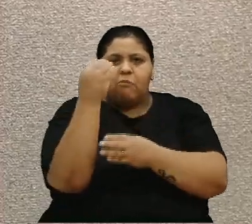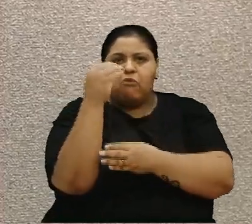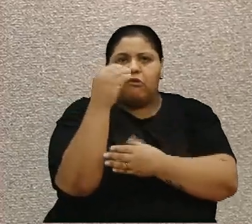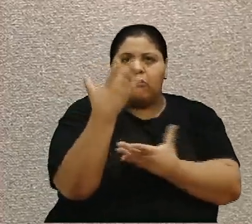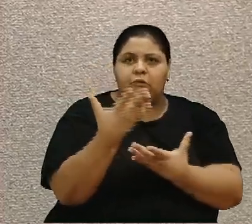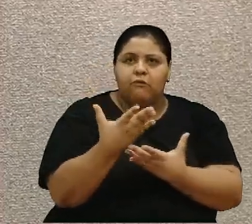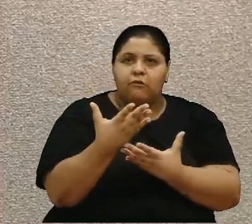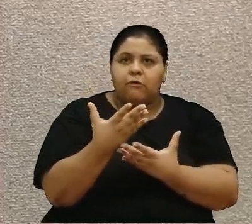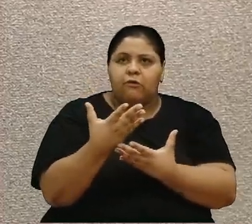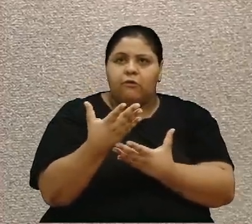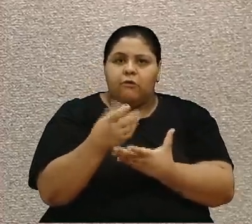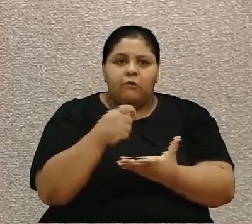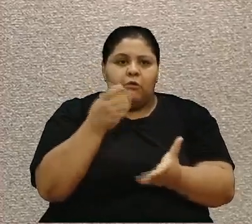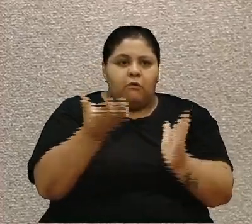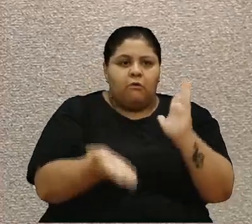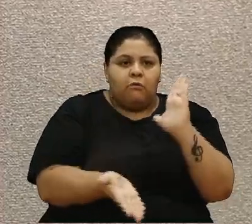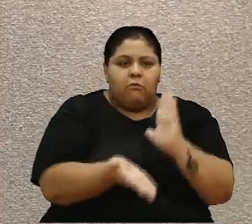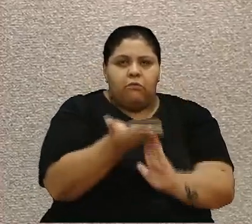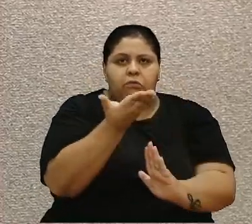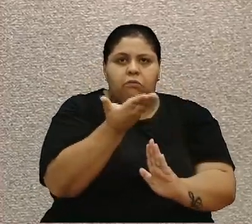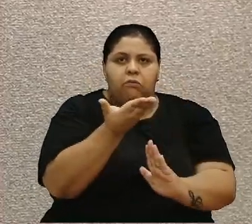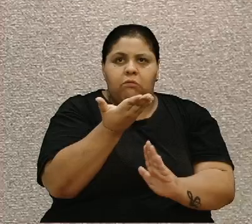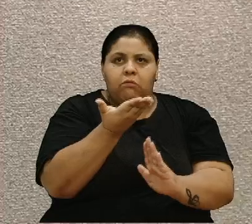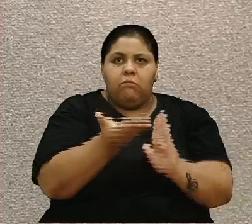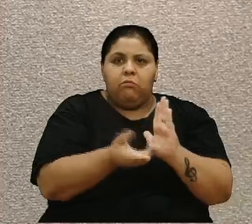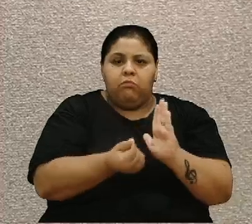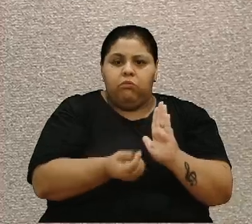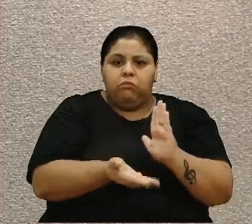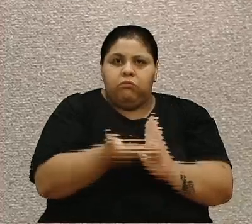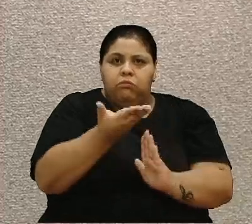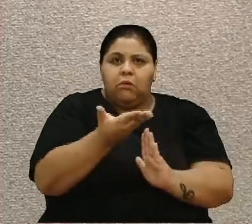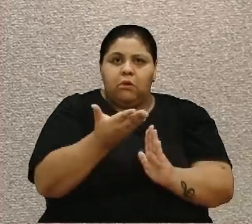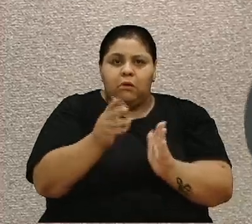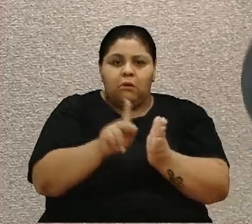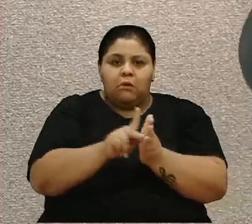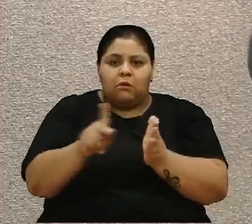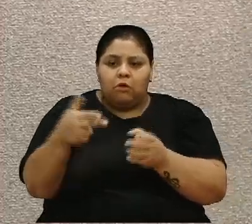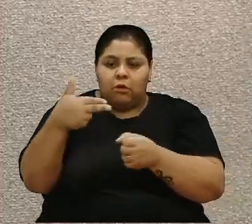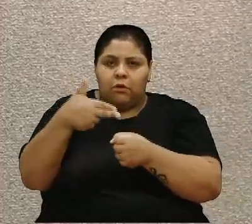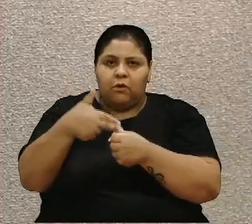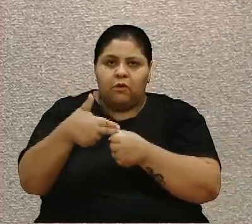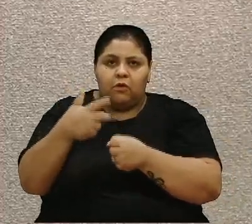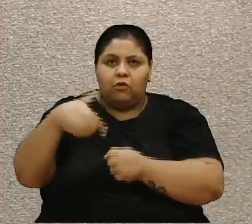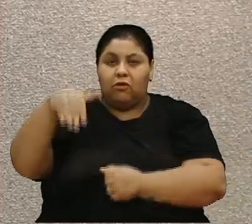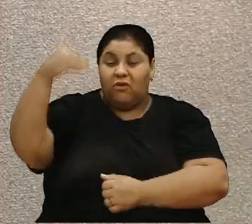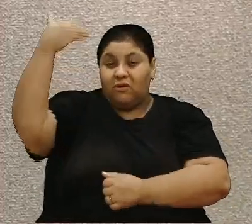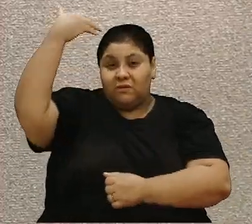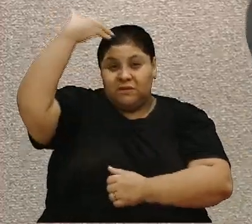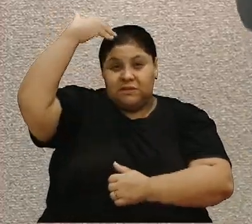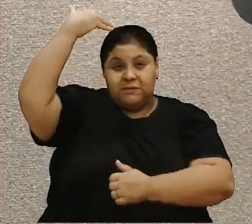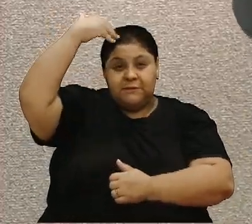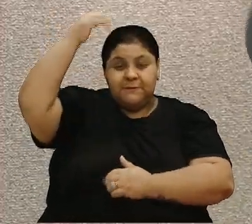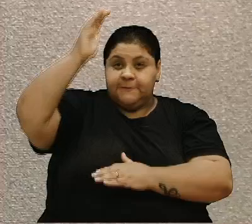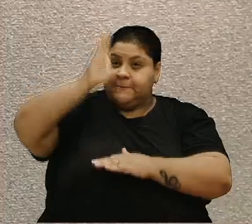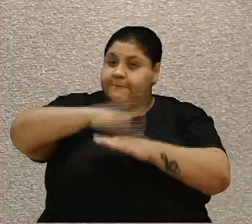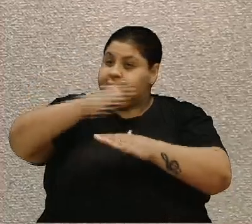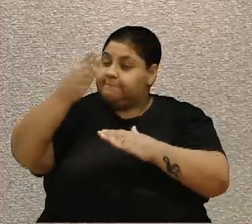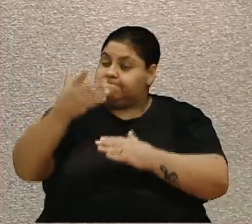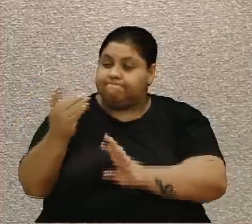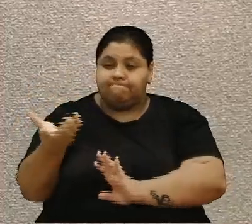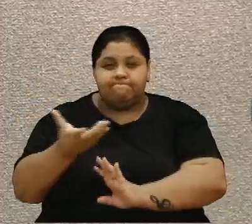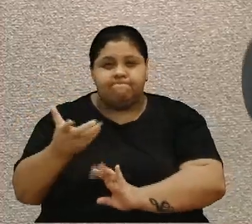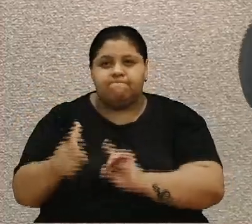o custo está mais alto que o próprio combustível. Nós não aguentamos mais. Nós